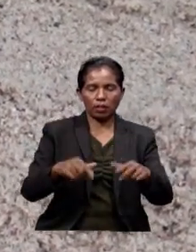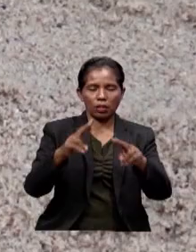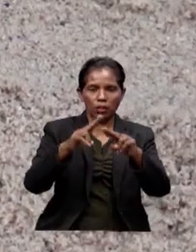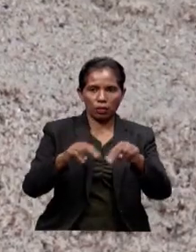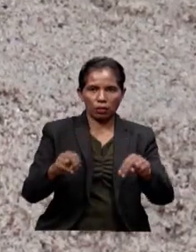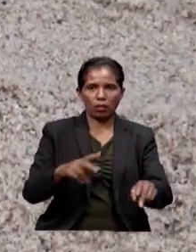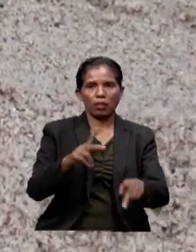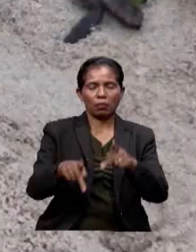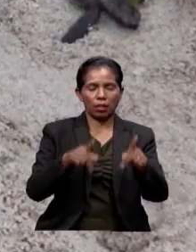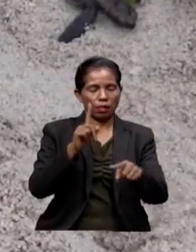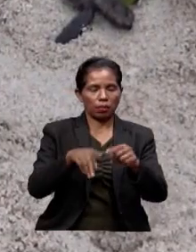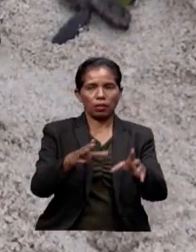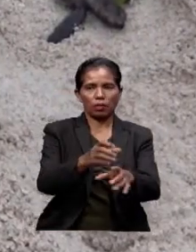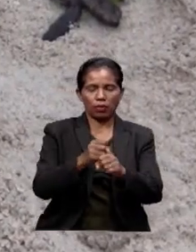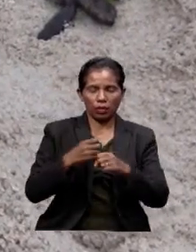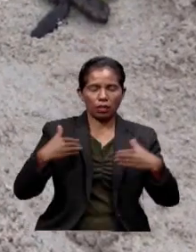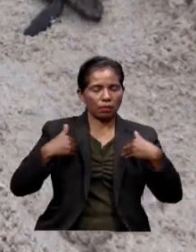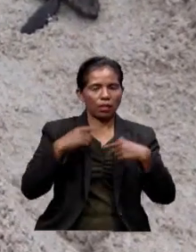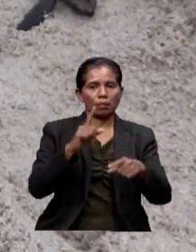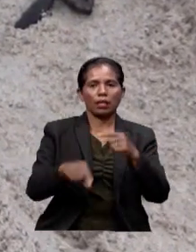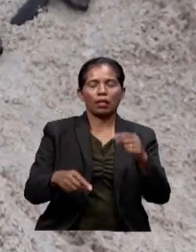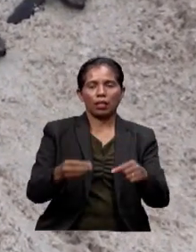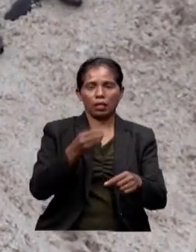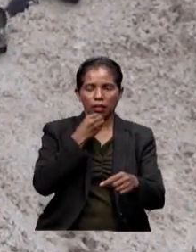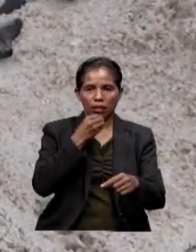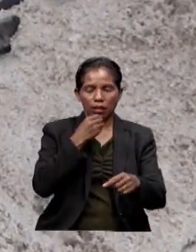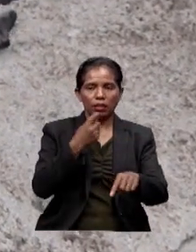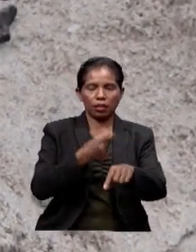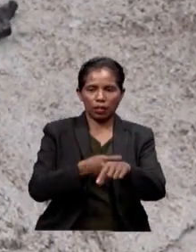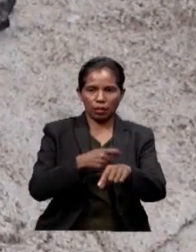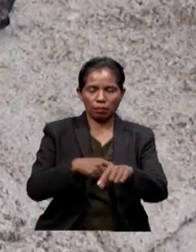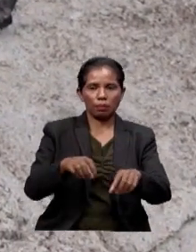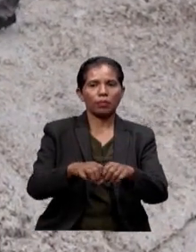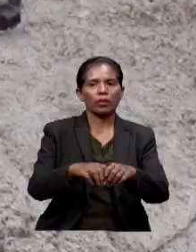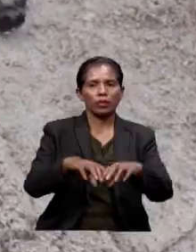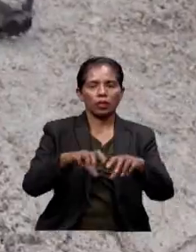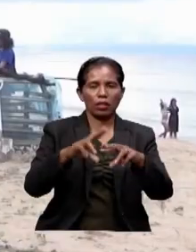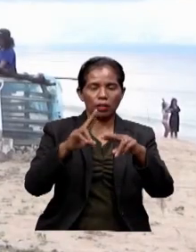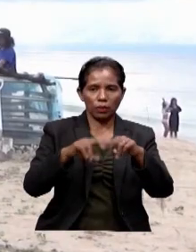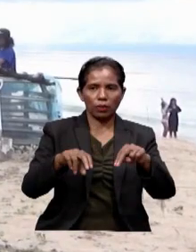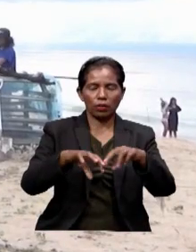para a level 40, animal level hang. E depois do tempo anak fera então ita husik